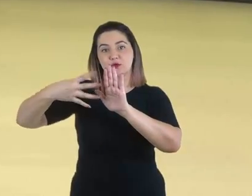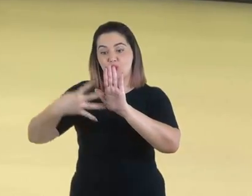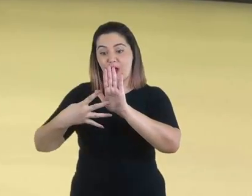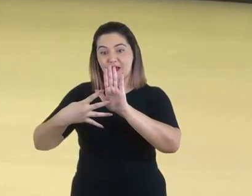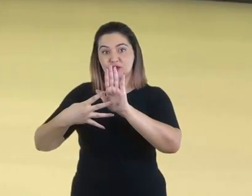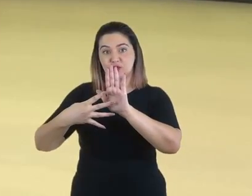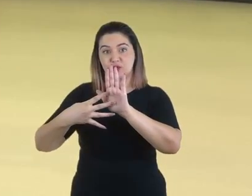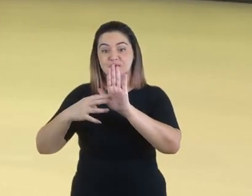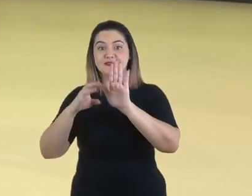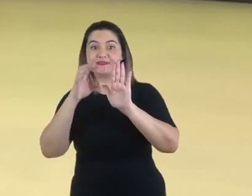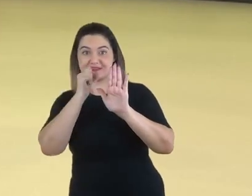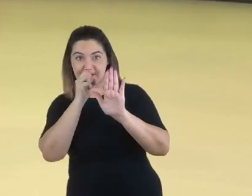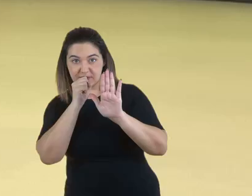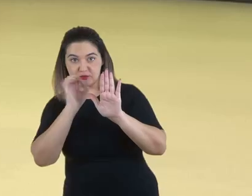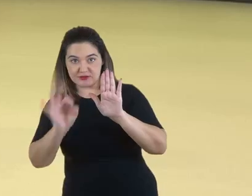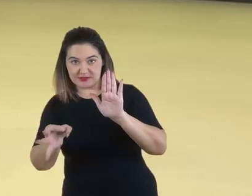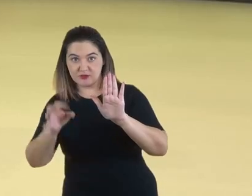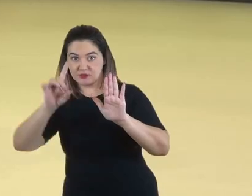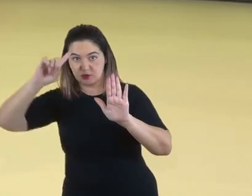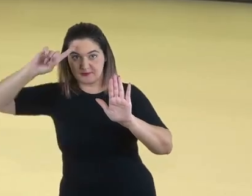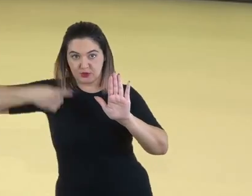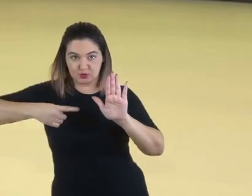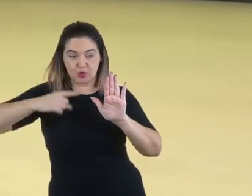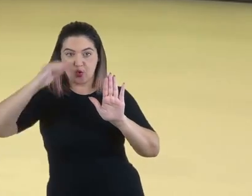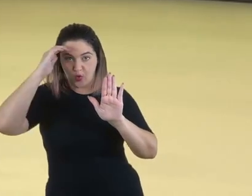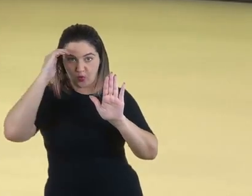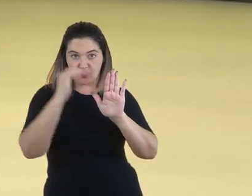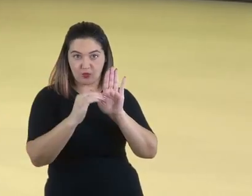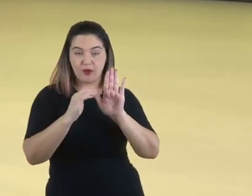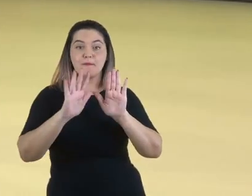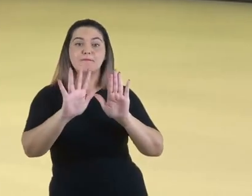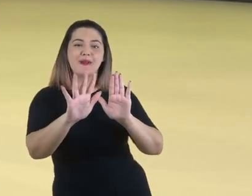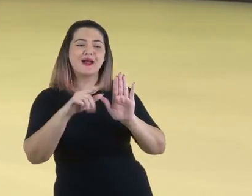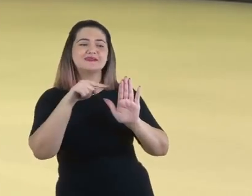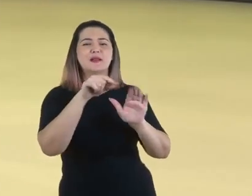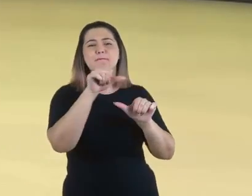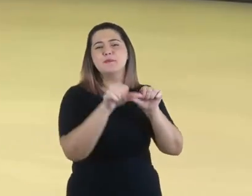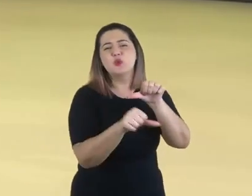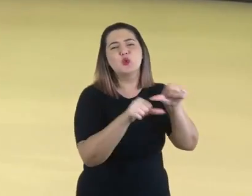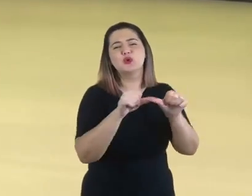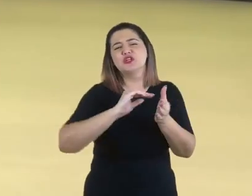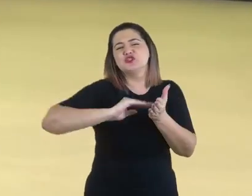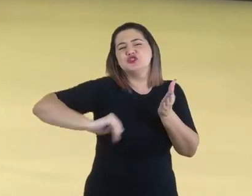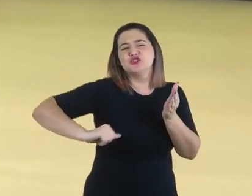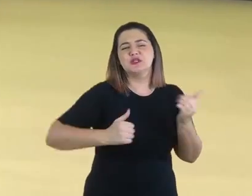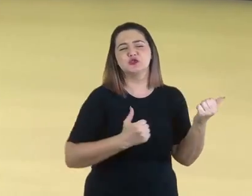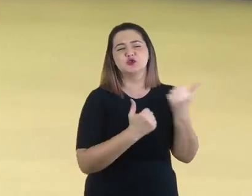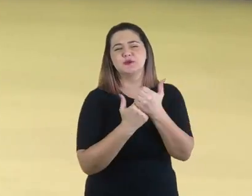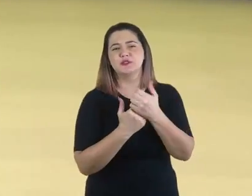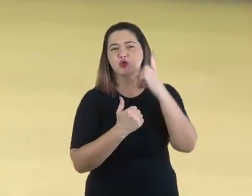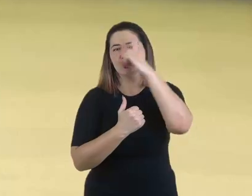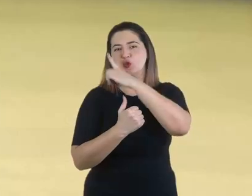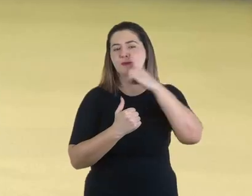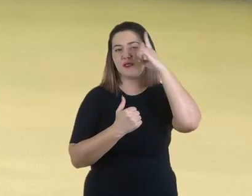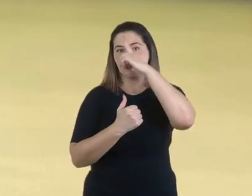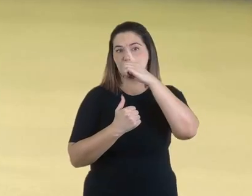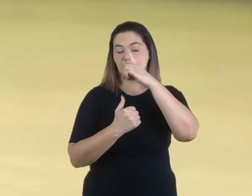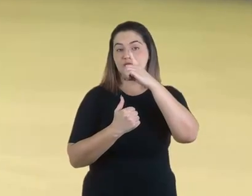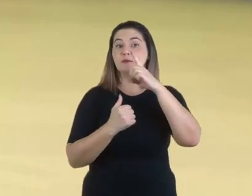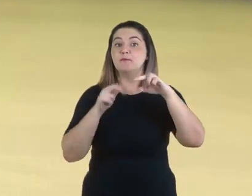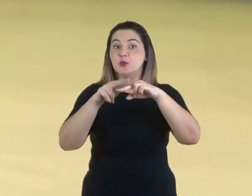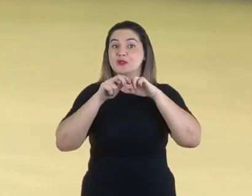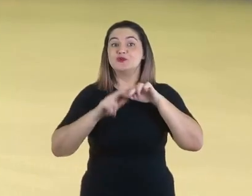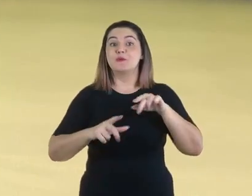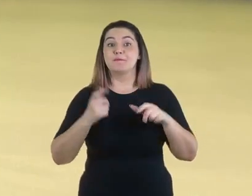mudaram o sábado para o domingo. Agora, eu tenho que levar em conta também que esta palavra lei que aparece